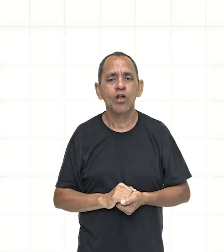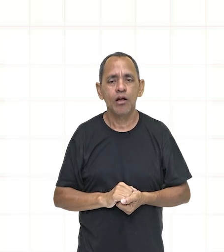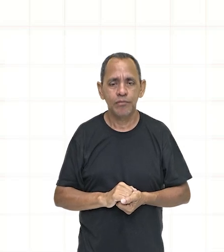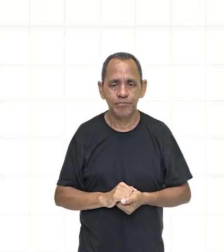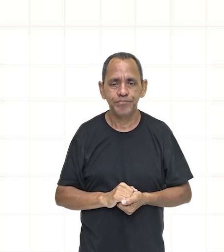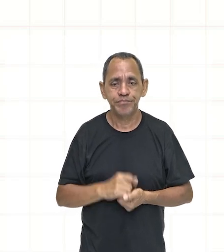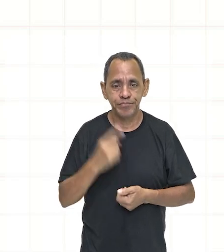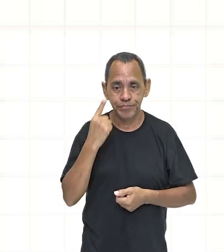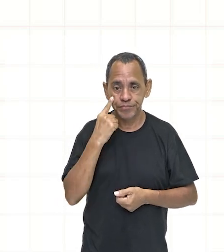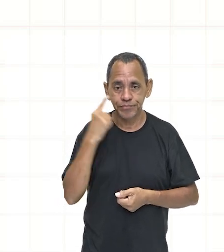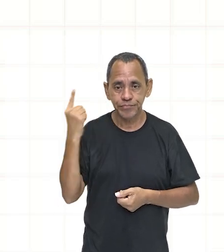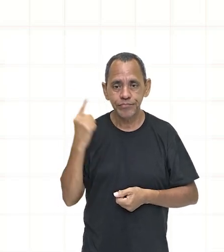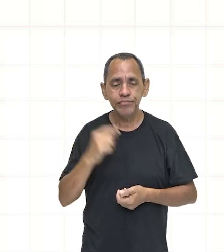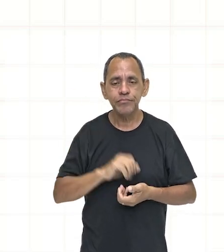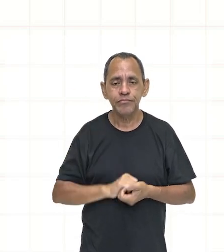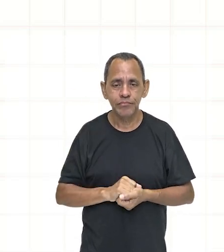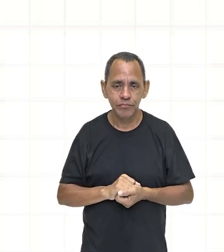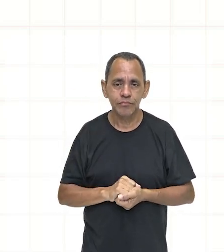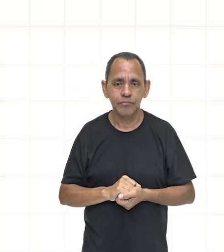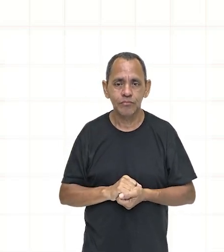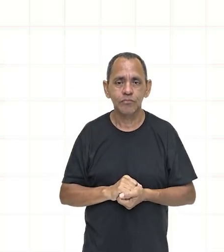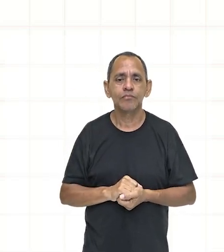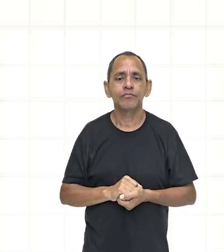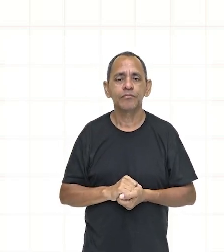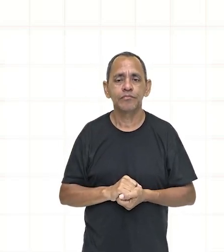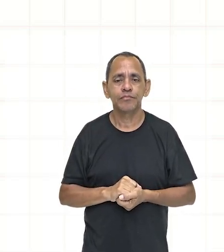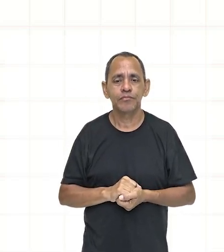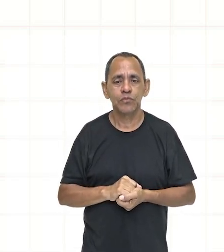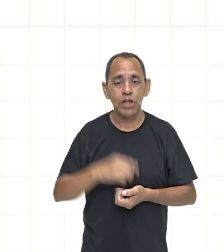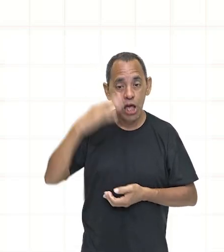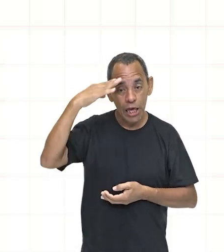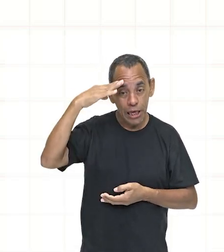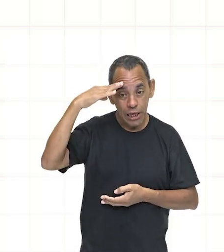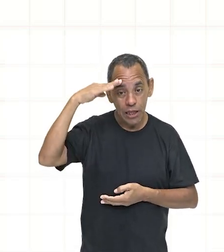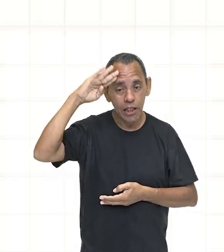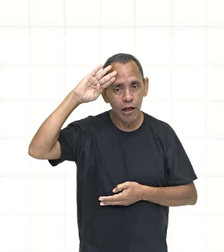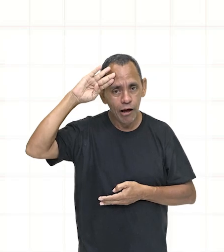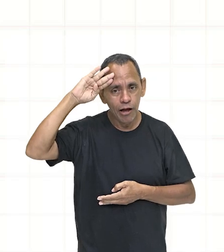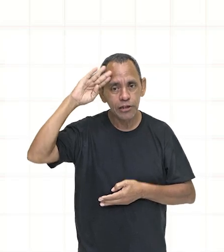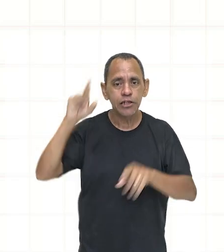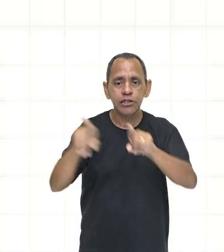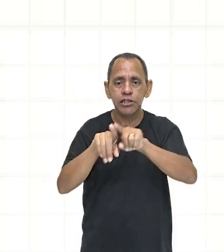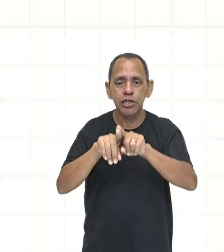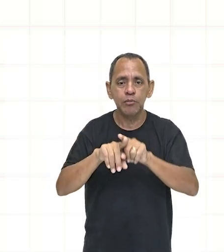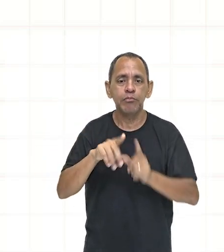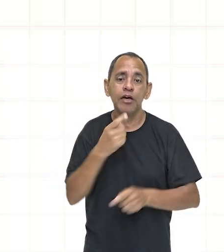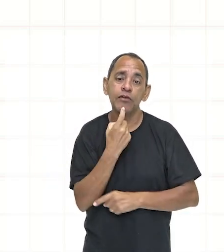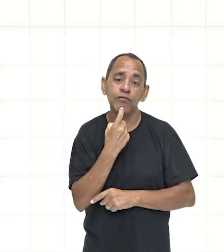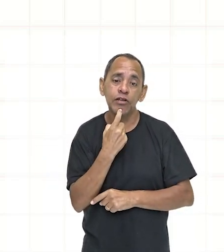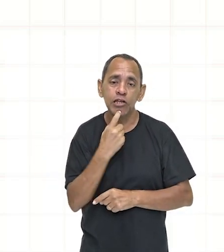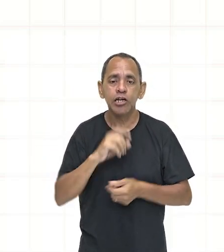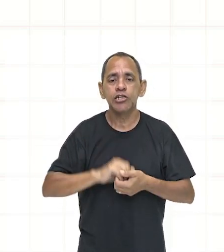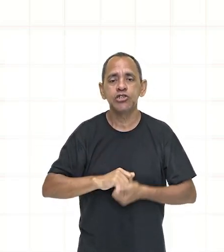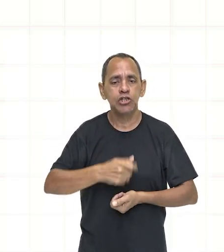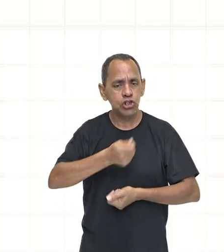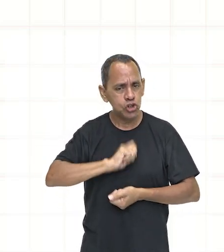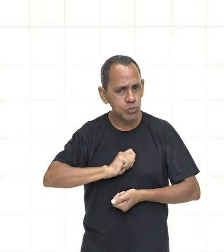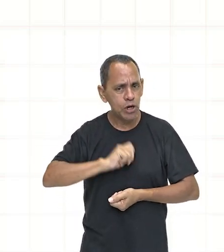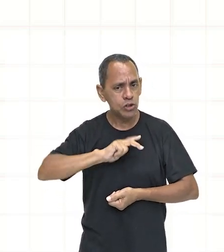Finlândia, né, a parte da Irlanda, tá? Porém, vamos ter mais próximo Portugal, Espanha,